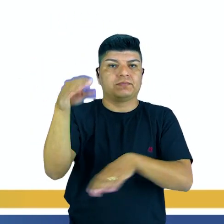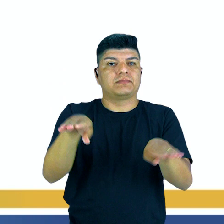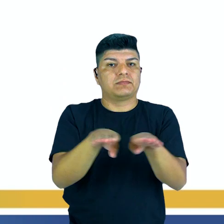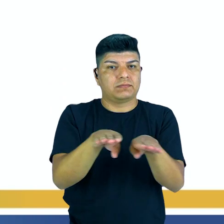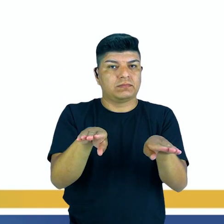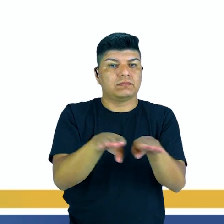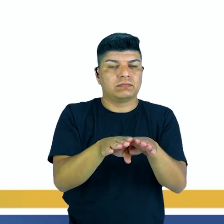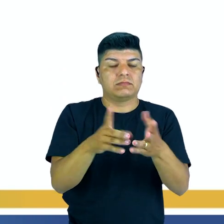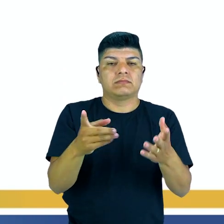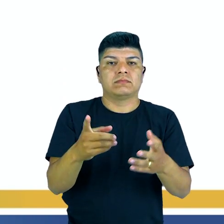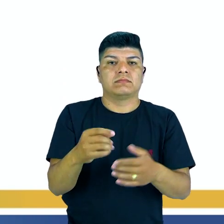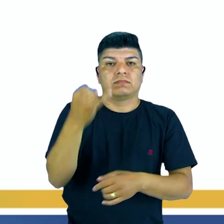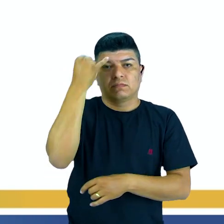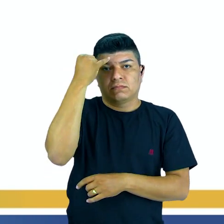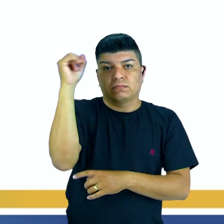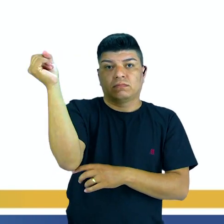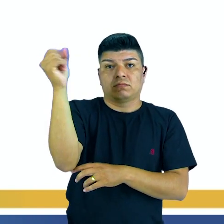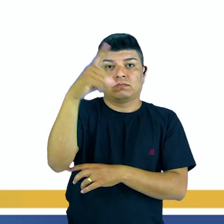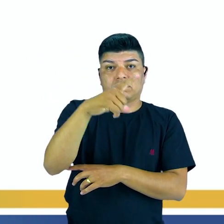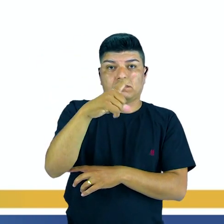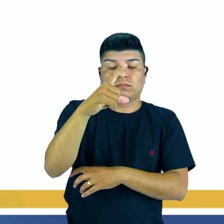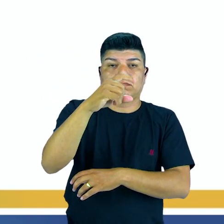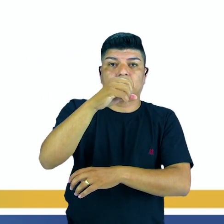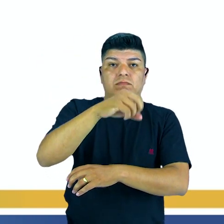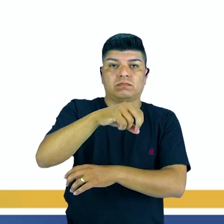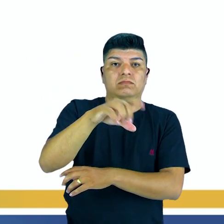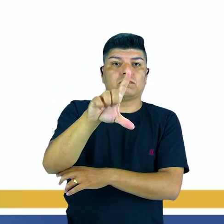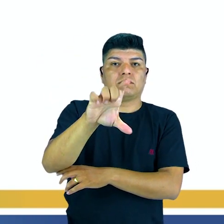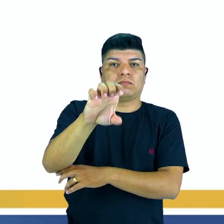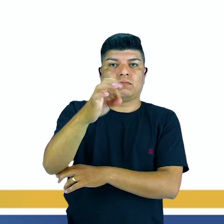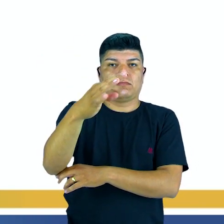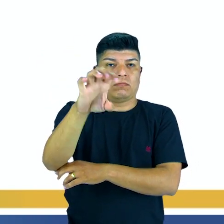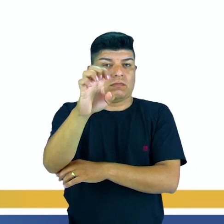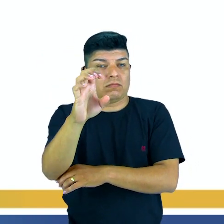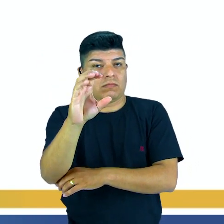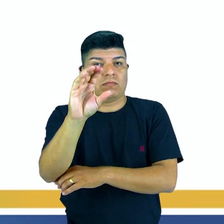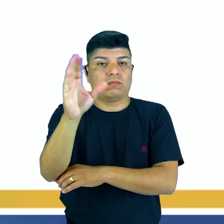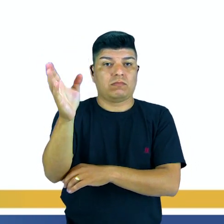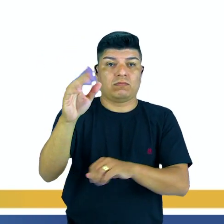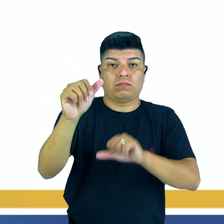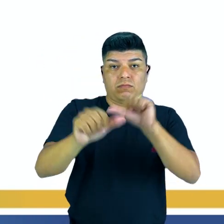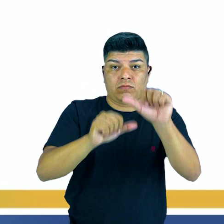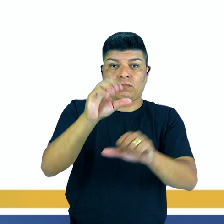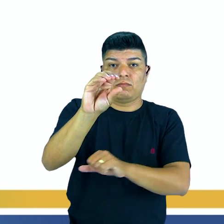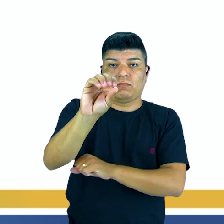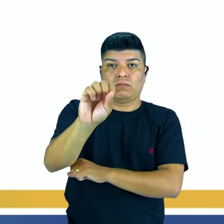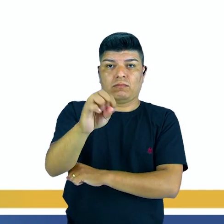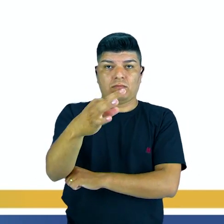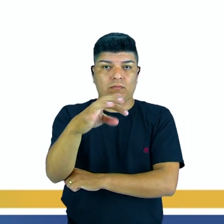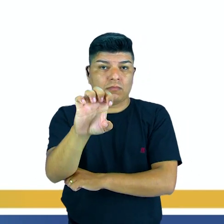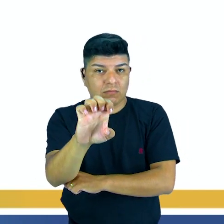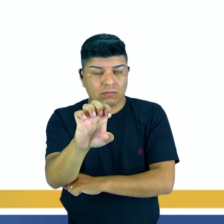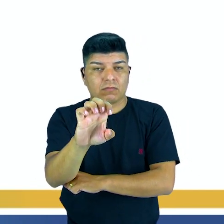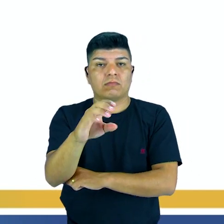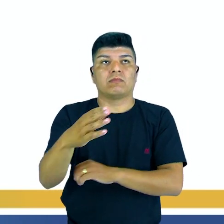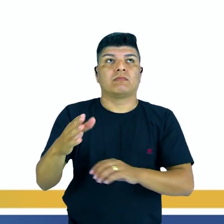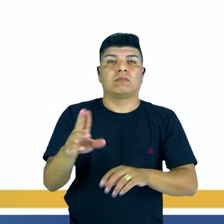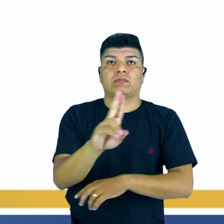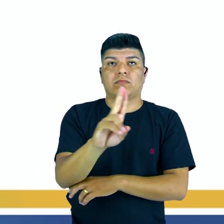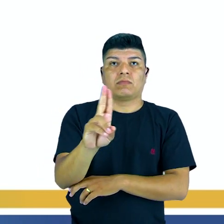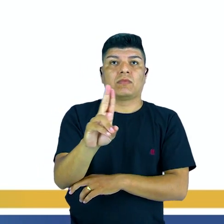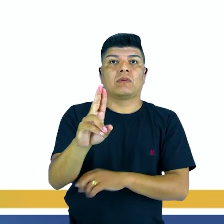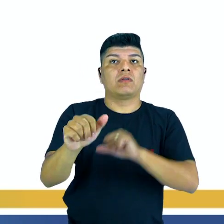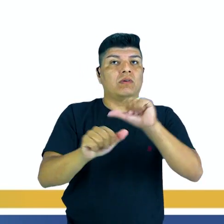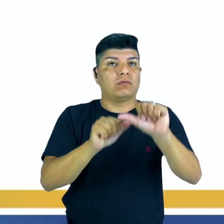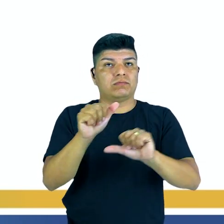vai bater, tá, com a ideia de que ele nasce a leste e se põe a oeste, vai bater em um período chamado de equinócio,